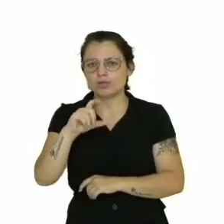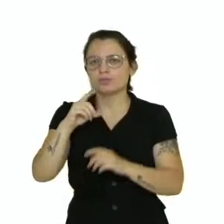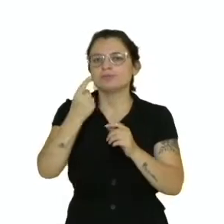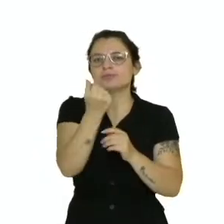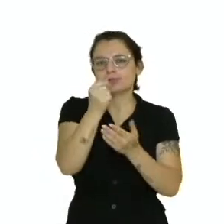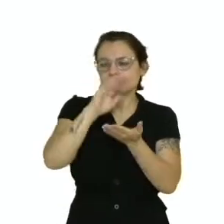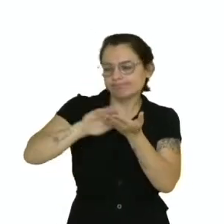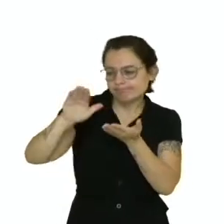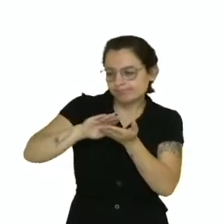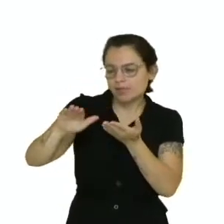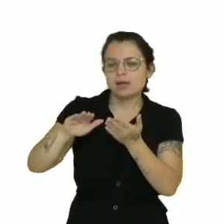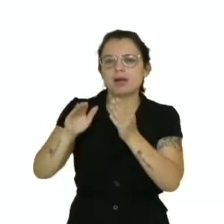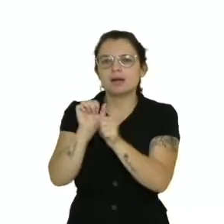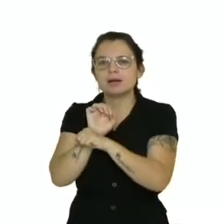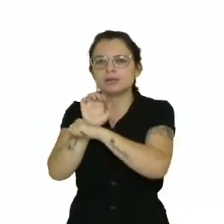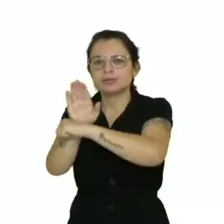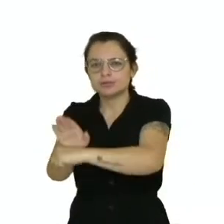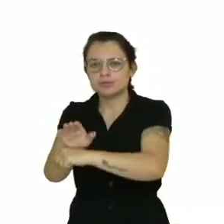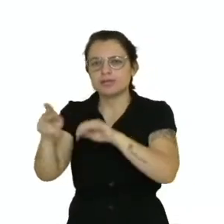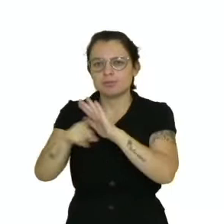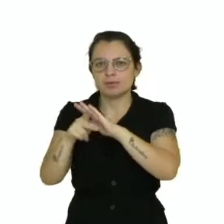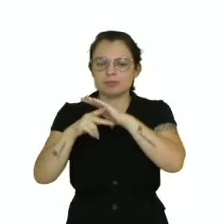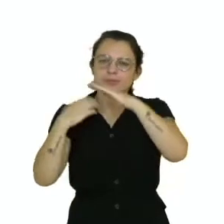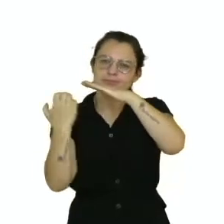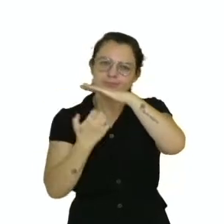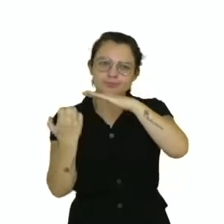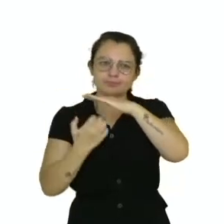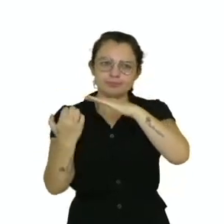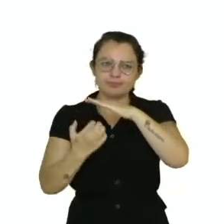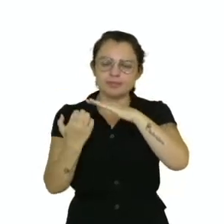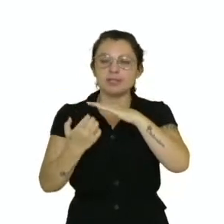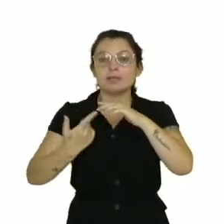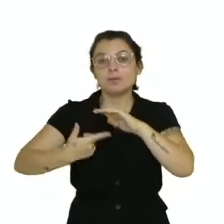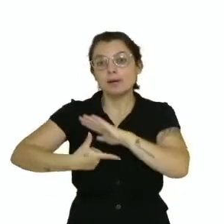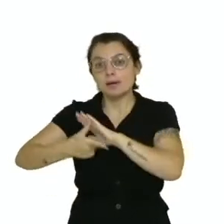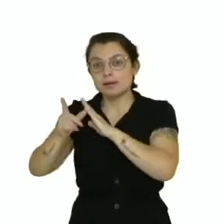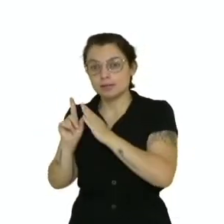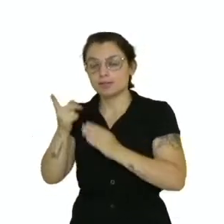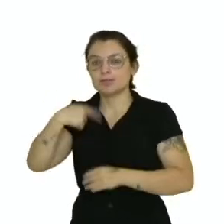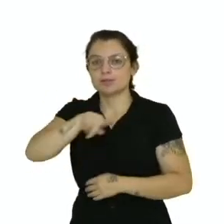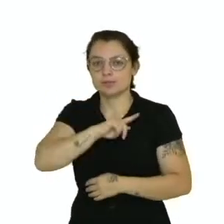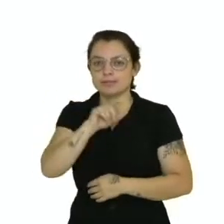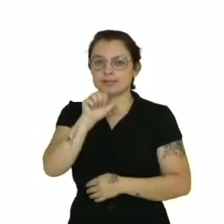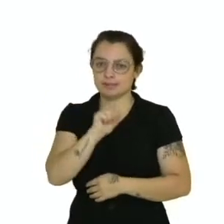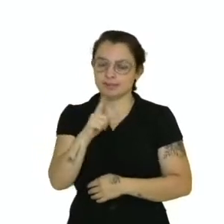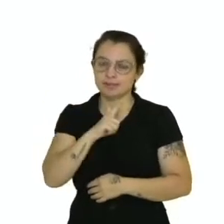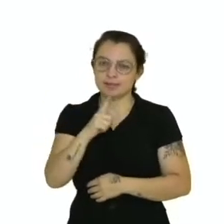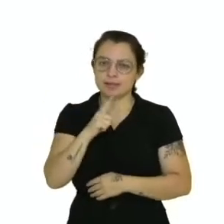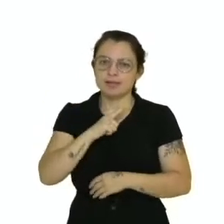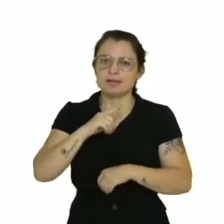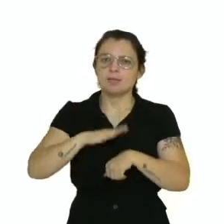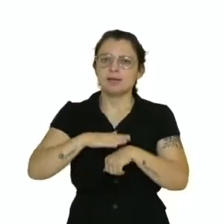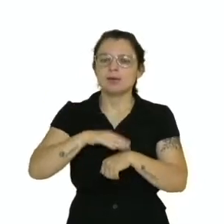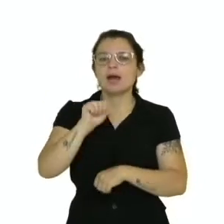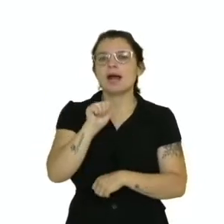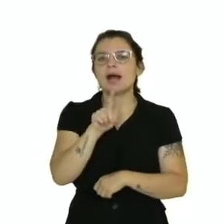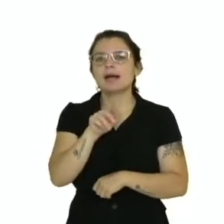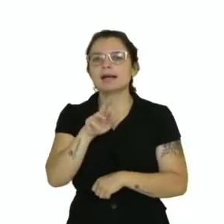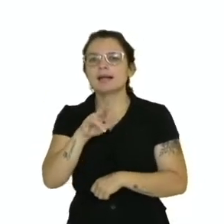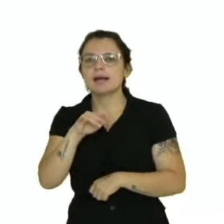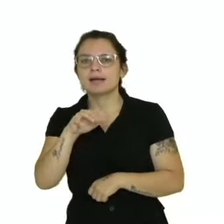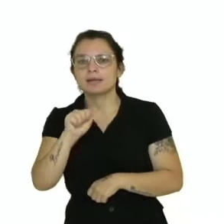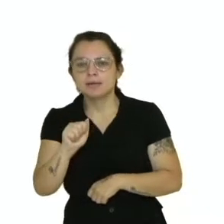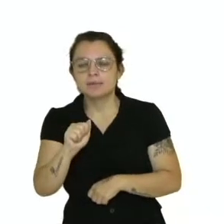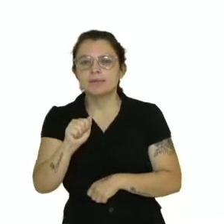até o começo do século XX era basicamente agrária, destacando-se o café. Com os lucros obtidos com a exportação